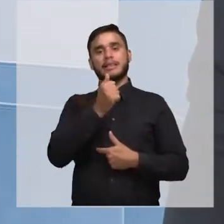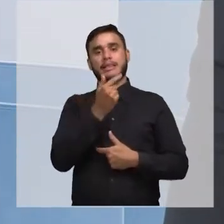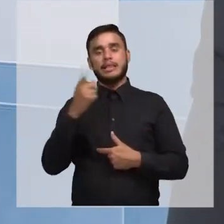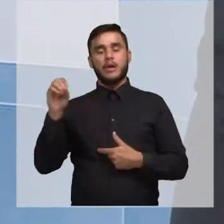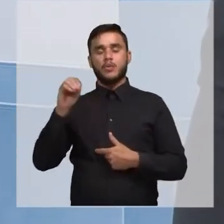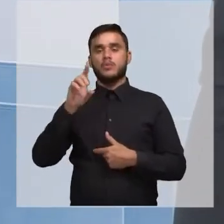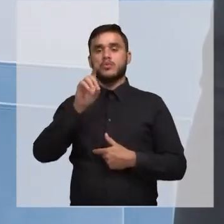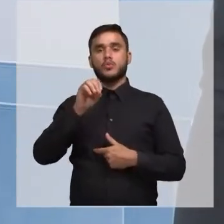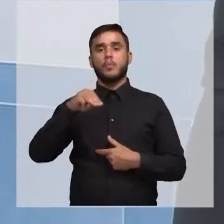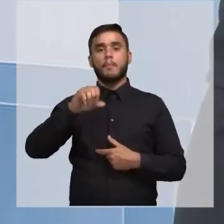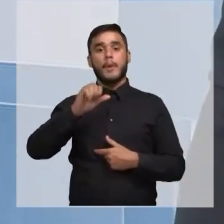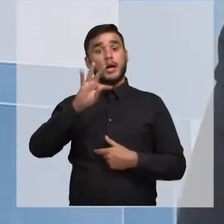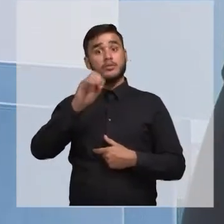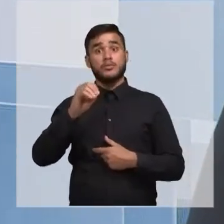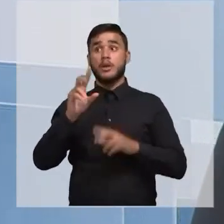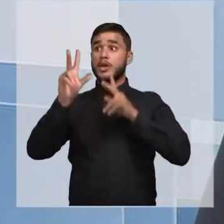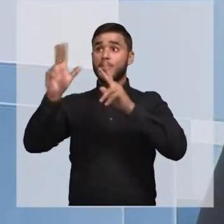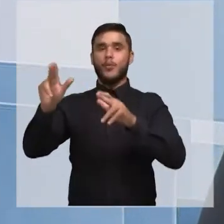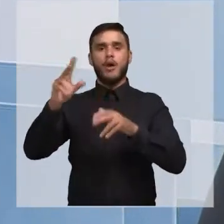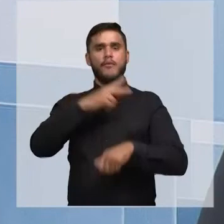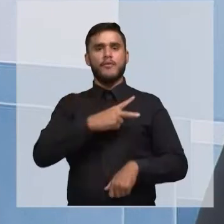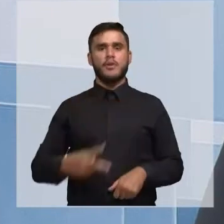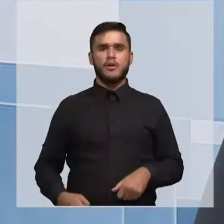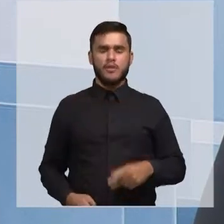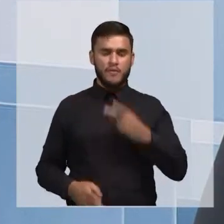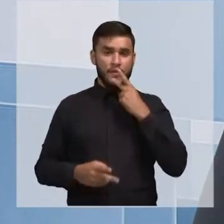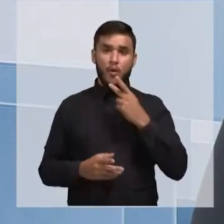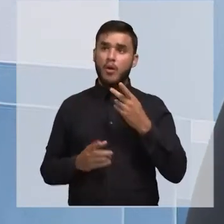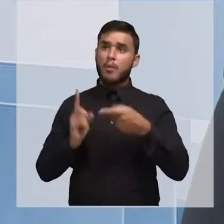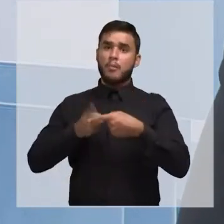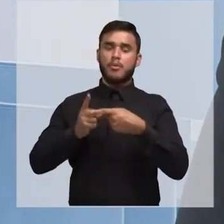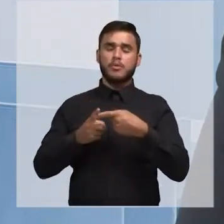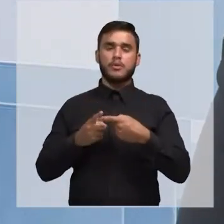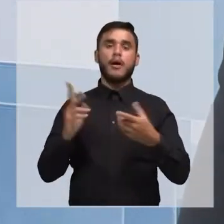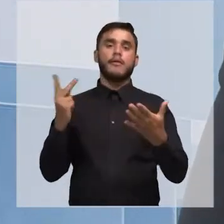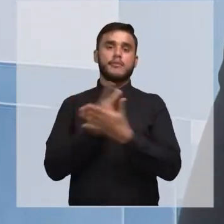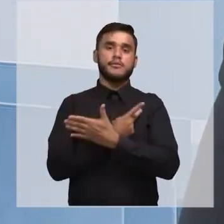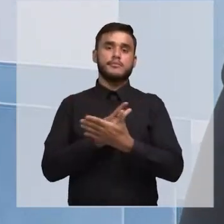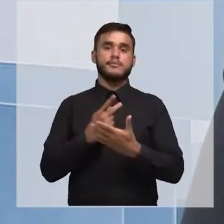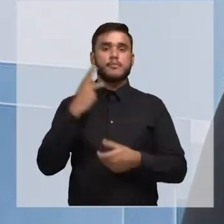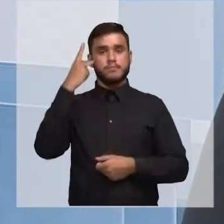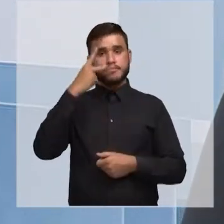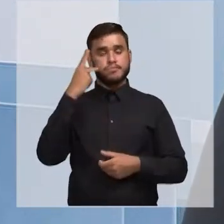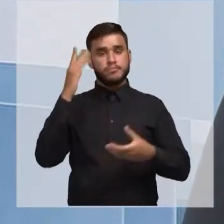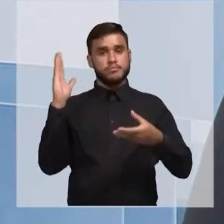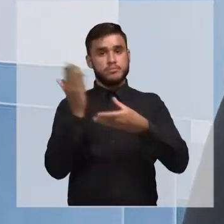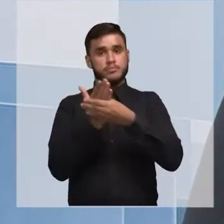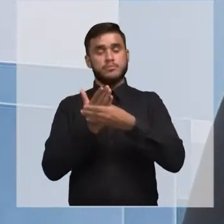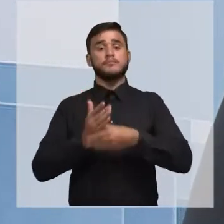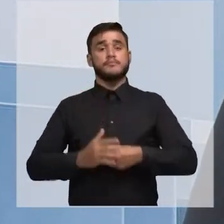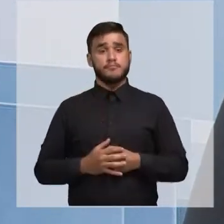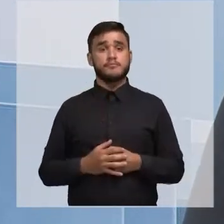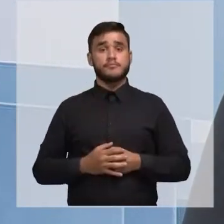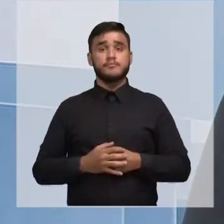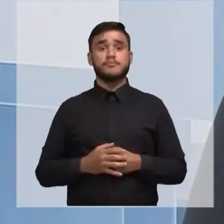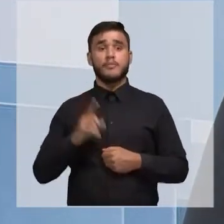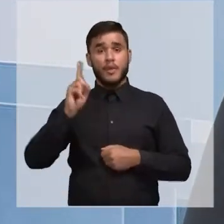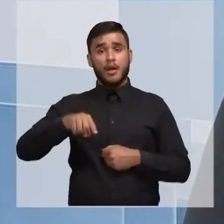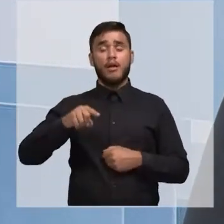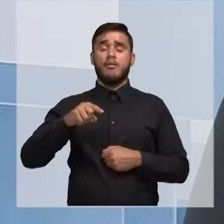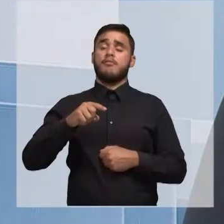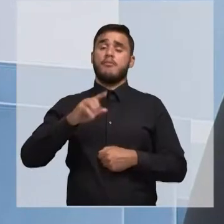do Mato. Uma promotora de São Paulo meteu um processo contra ele, dizendo que ele estava fazendo